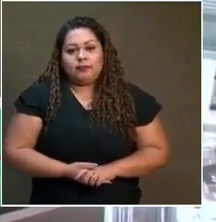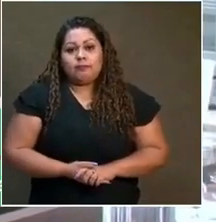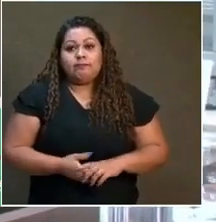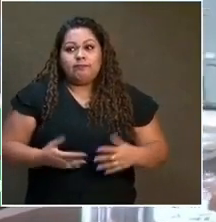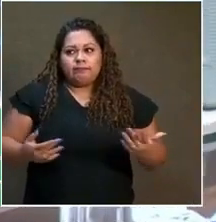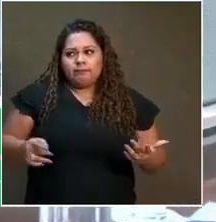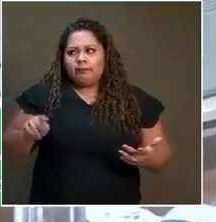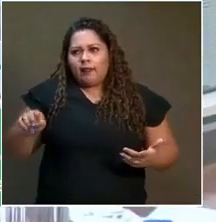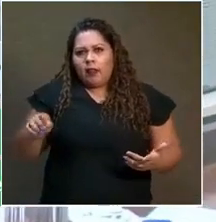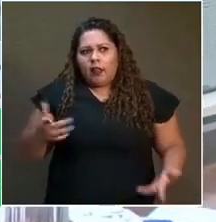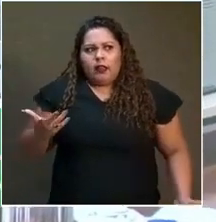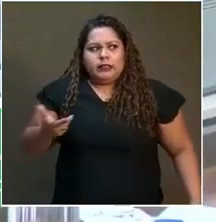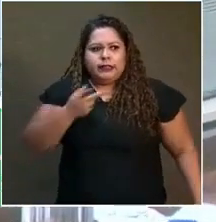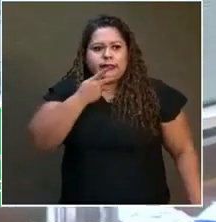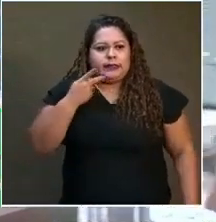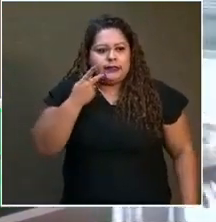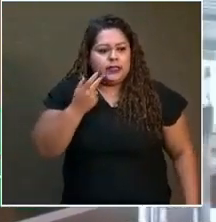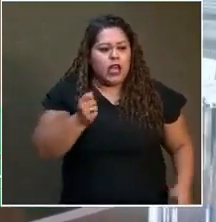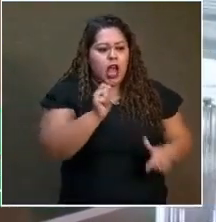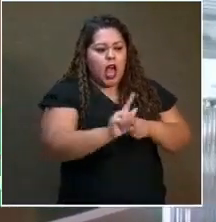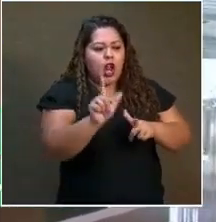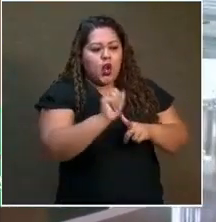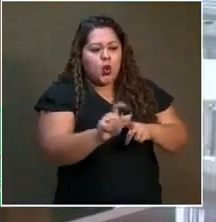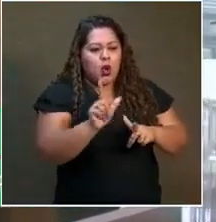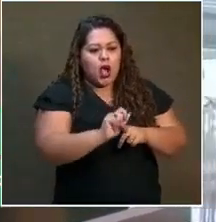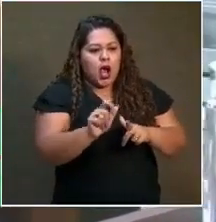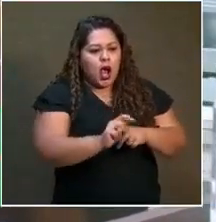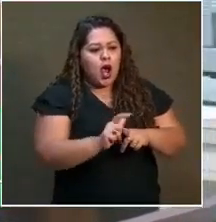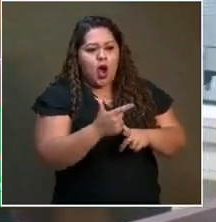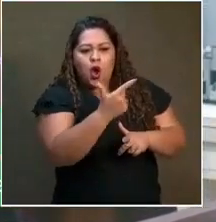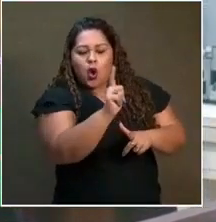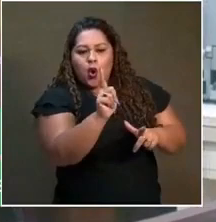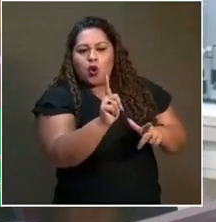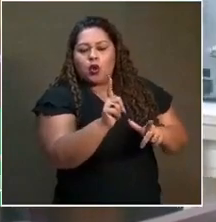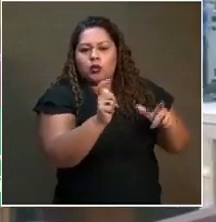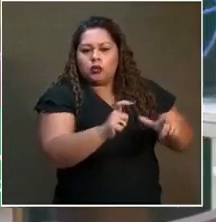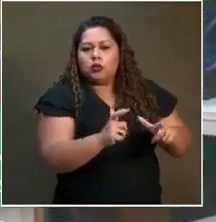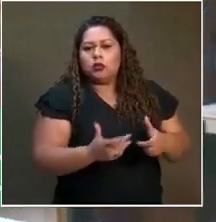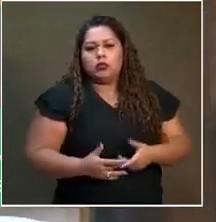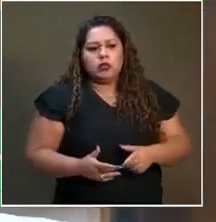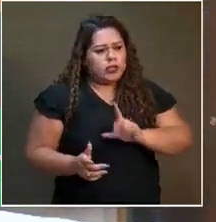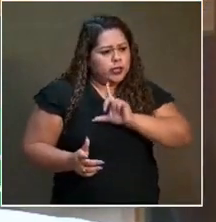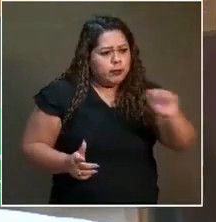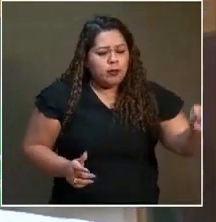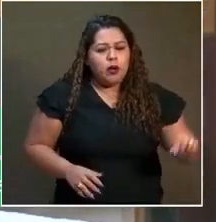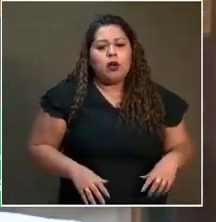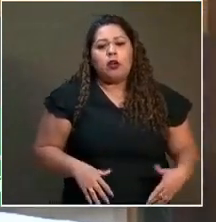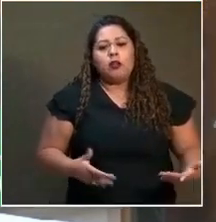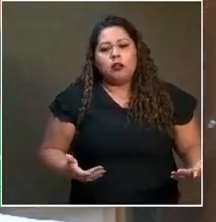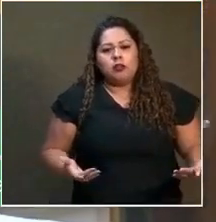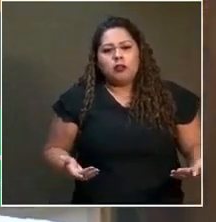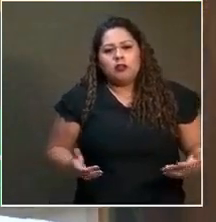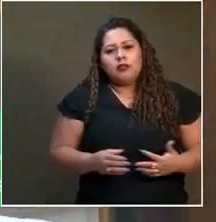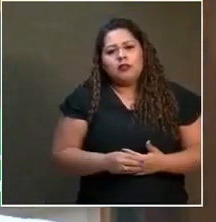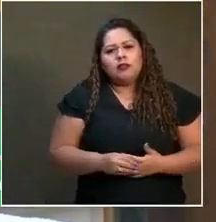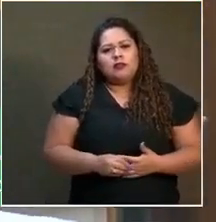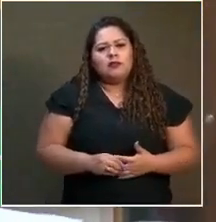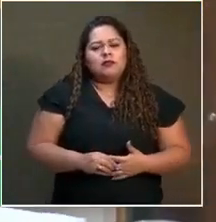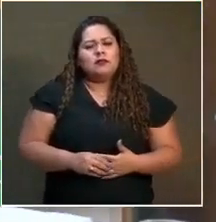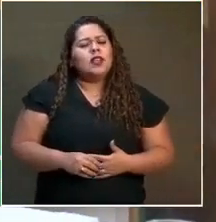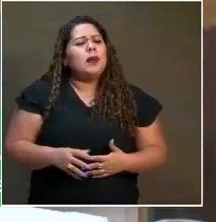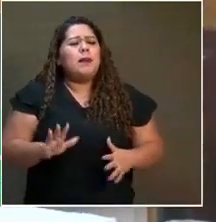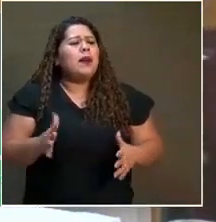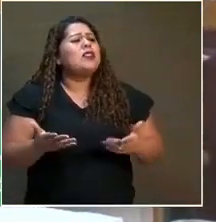E ele resolve alugar um kitnet e ir embora. Ela manda ele parar o carro, bora voltar. Mas agora não é para morar, é só para namorar. Tá